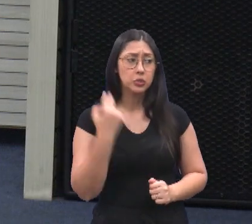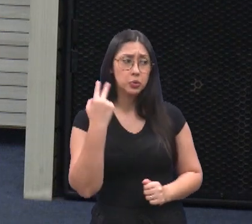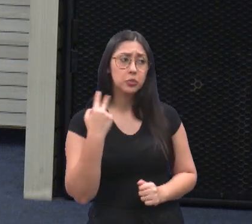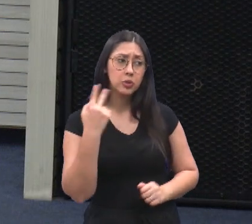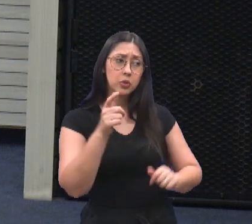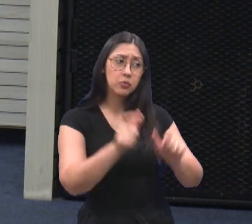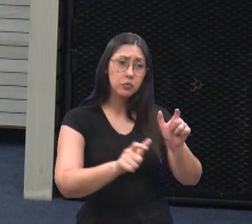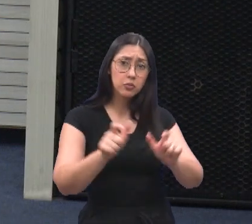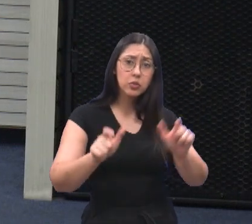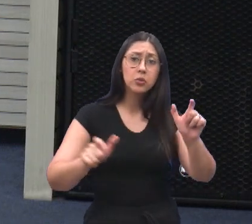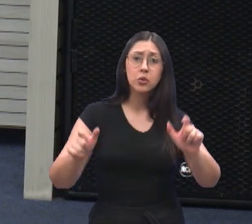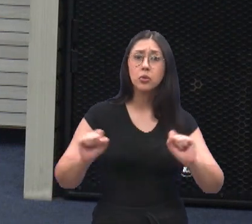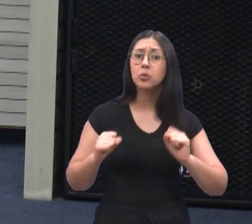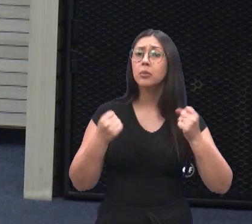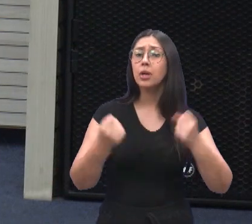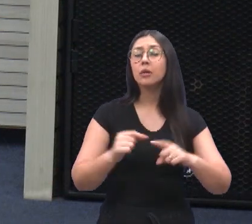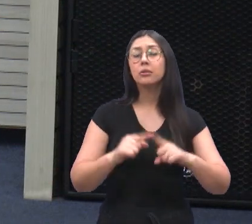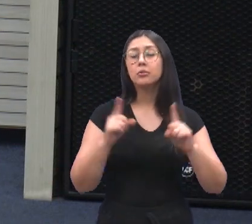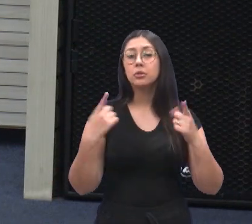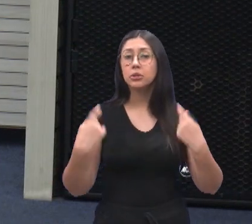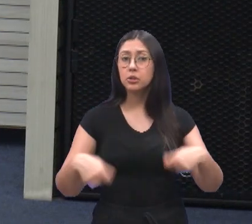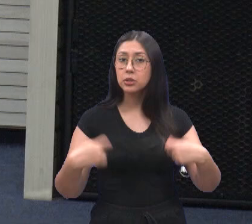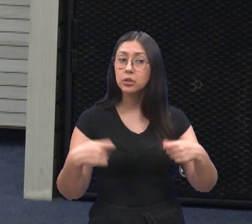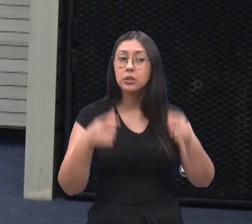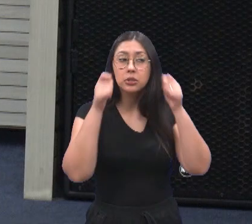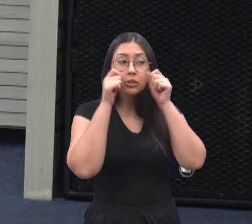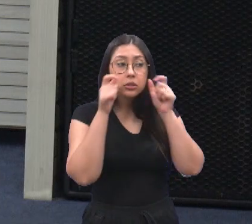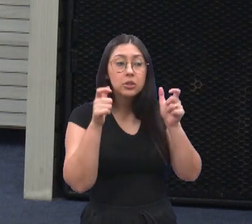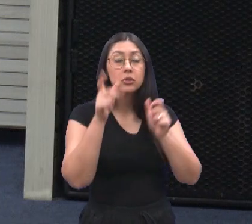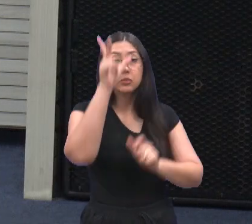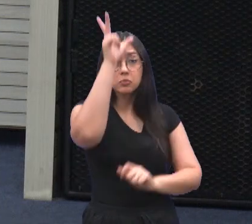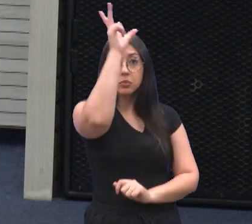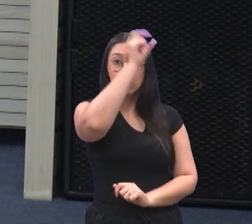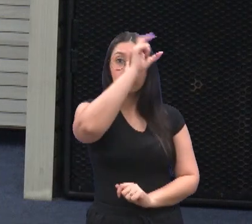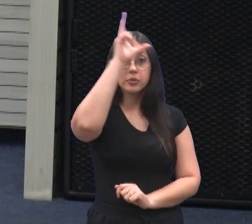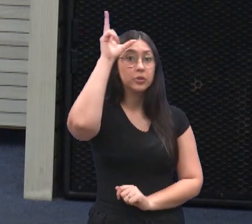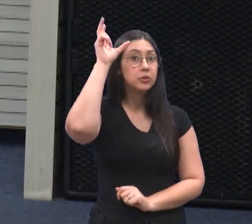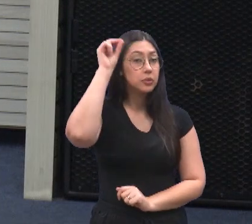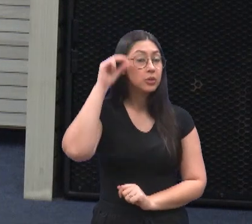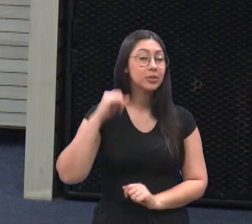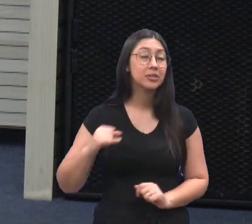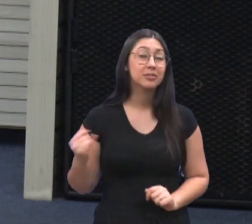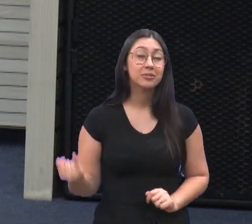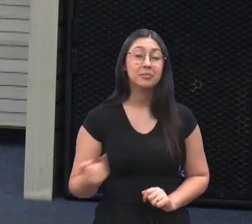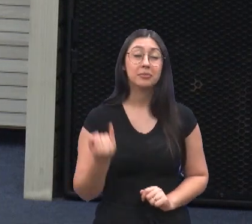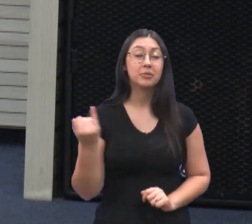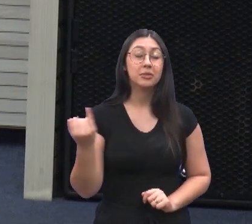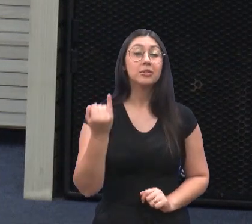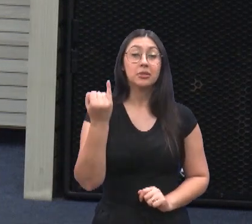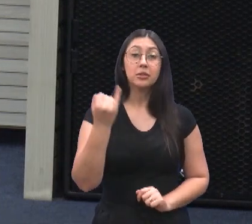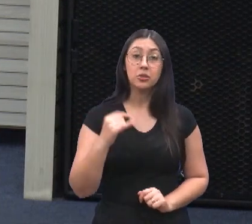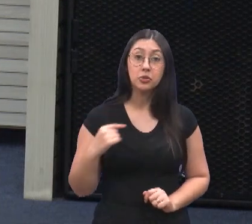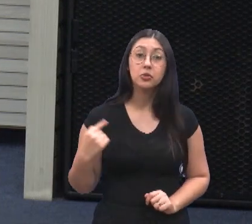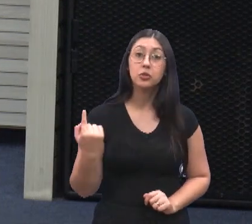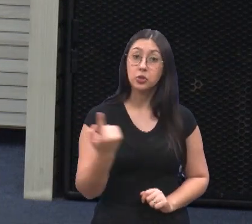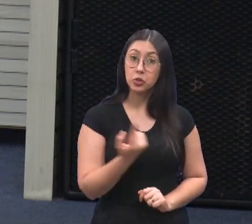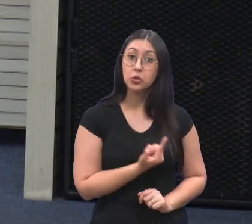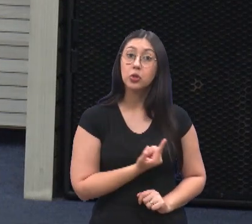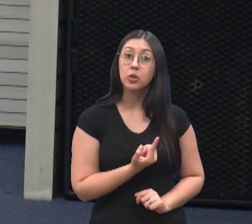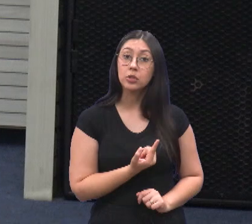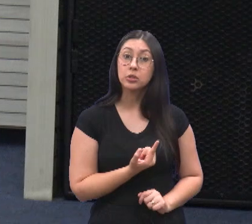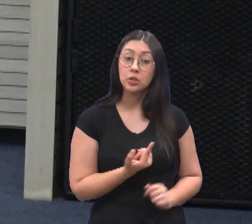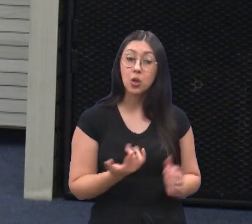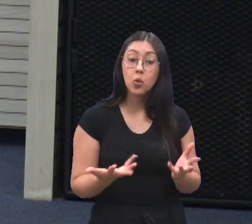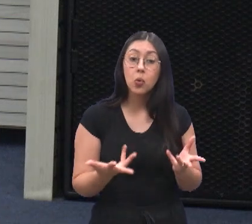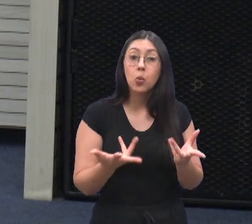questão, mas dizer que precisa de uma atenção do poder público, né? É fundamental que a gente dê um salto de qualidade